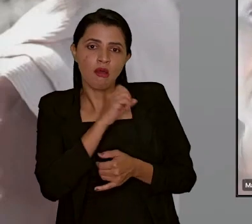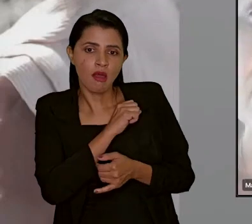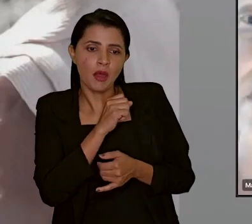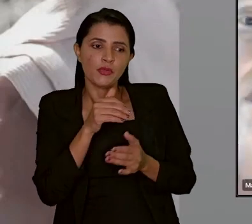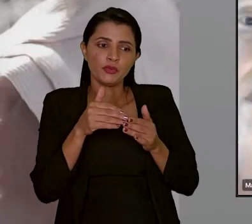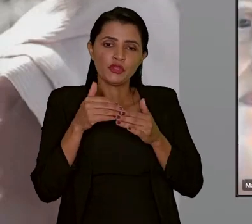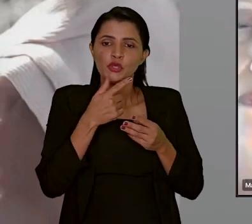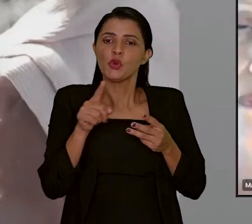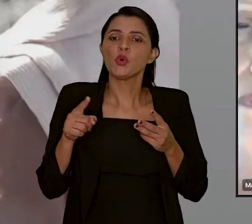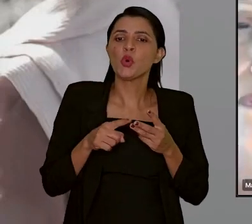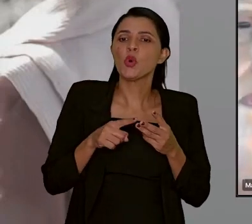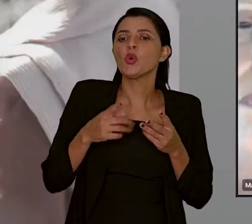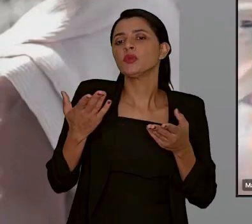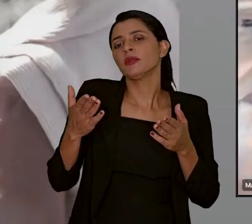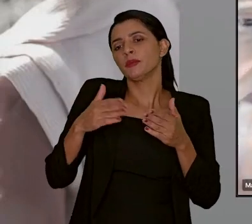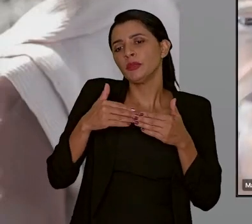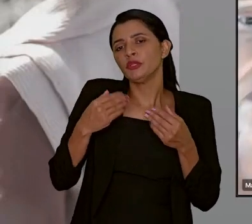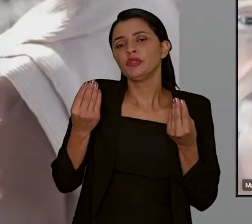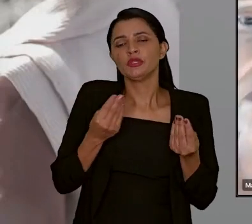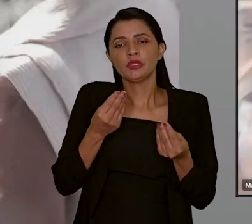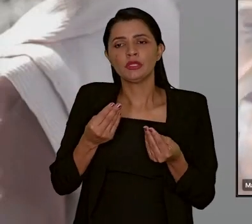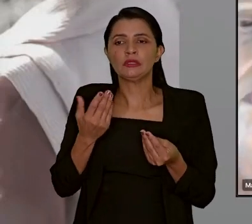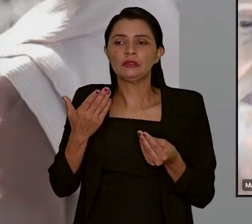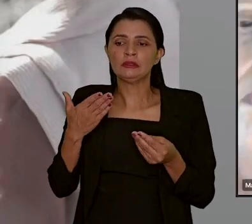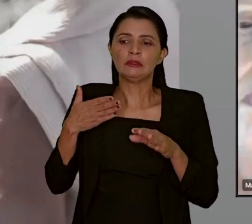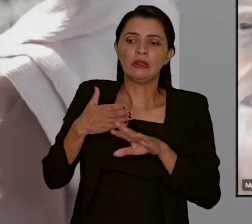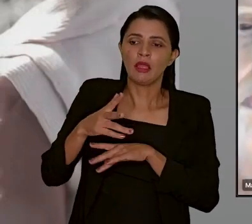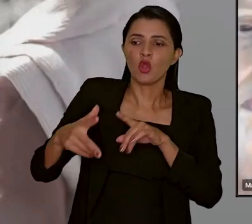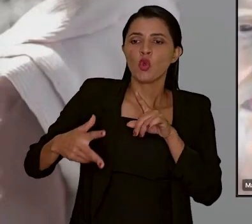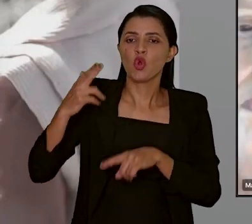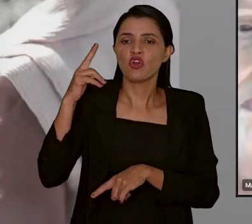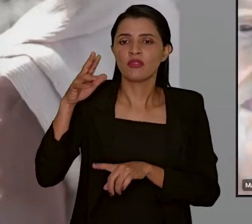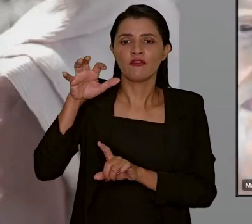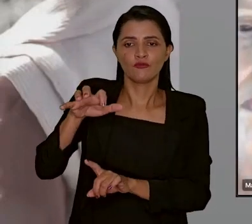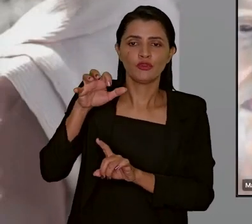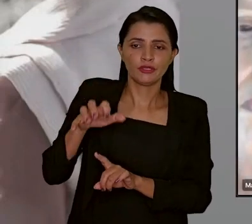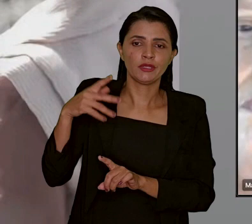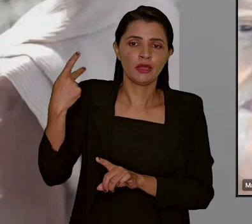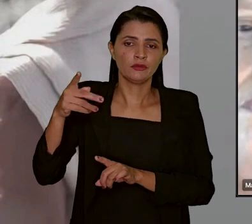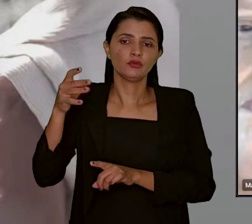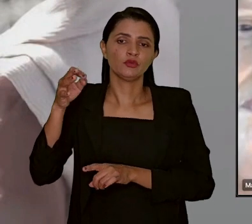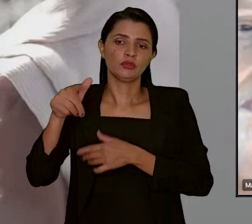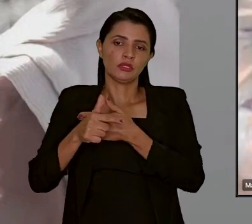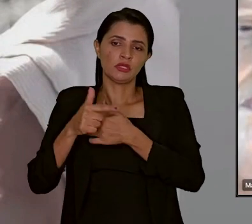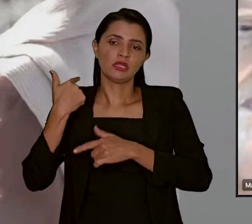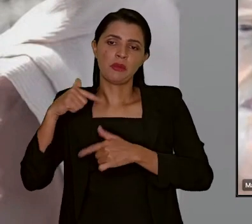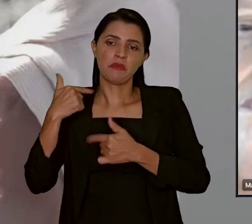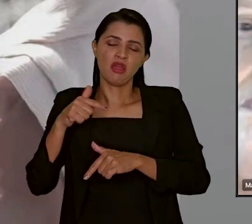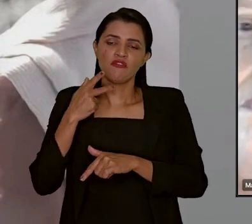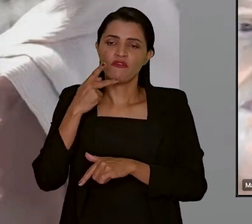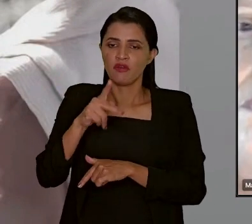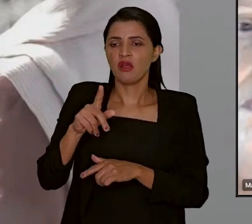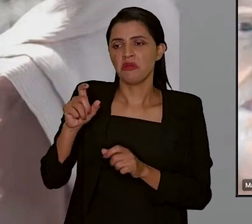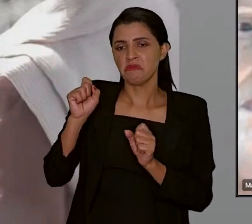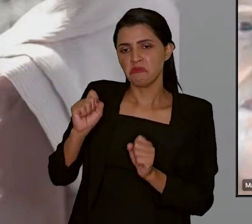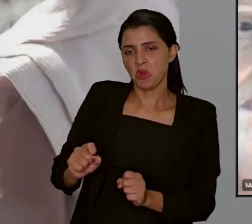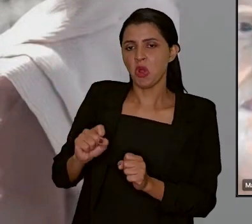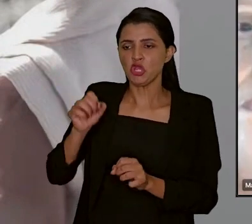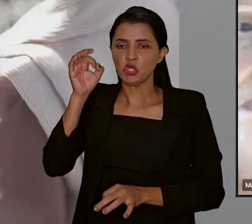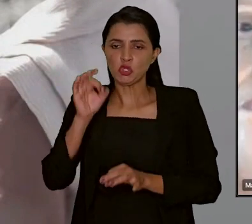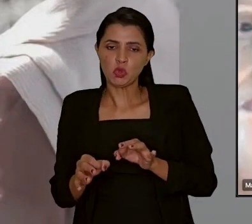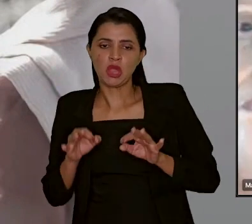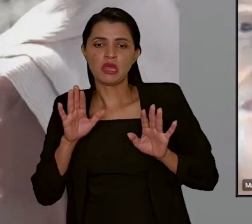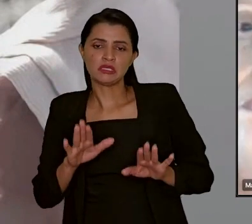coisa é se meter no próprio exercício da jurisdição, dizendo se pode julgar dessa